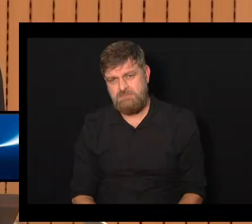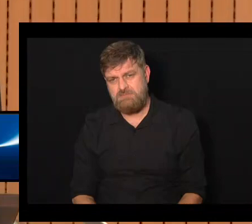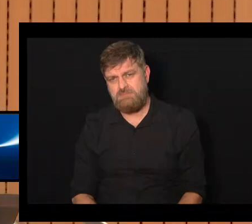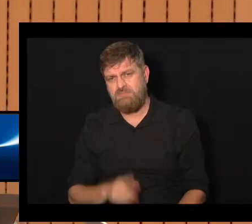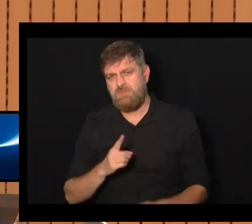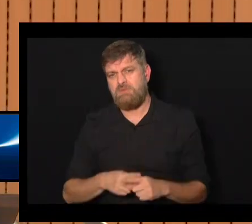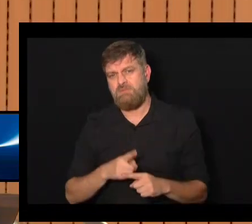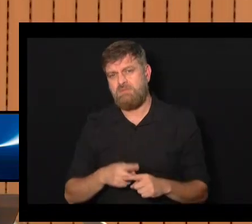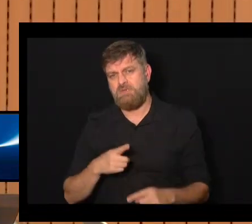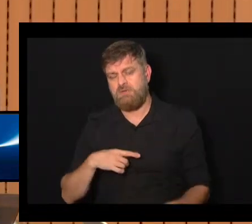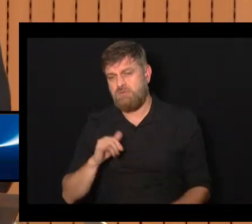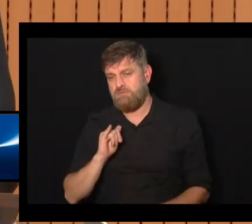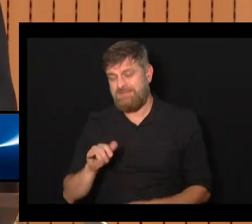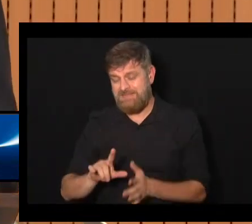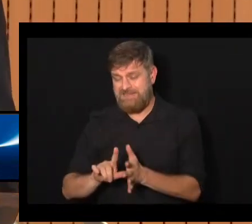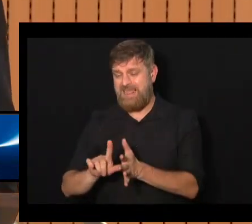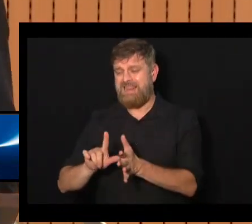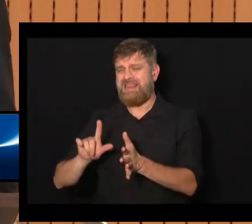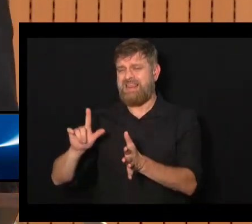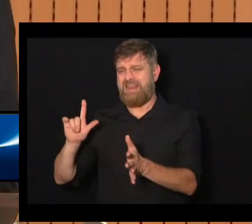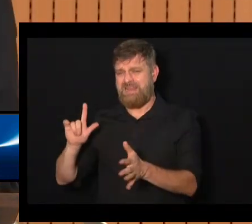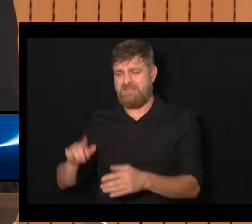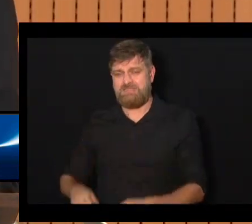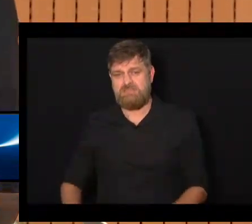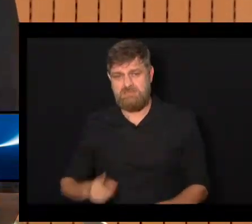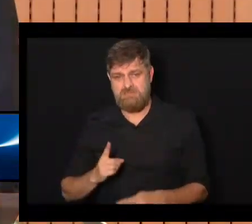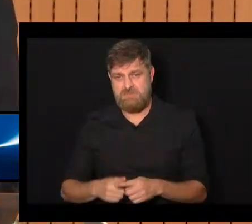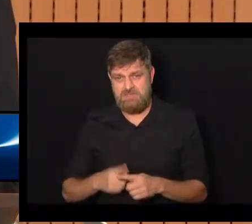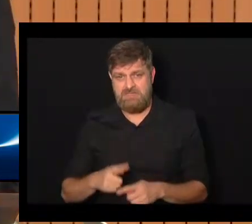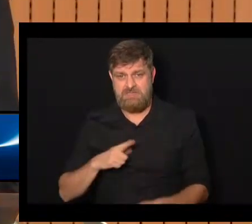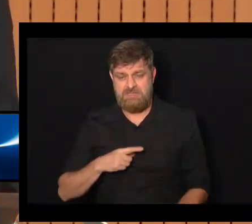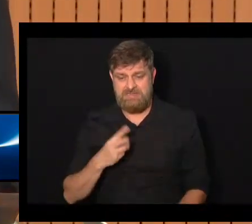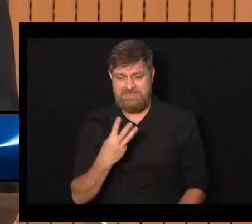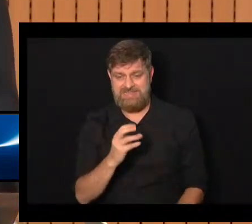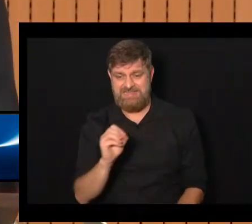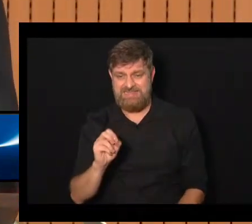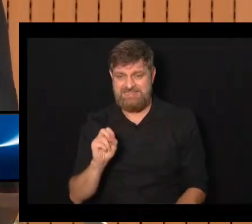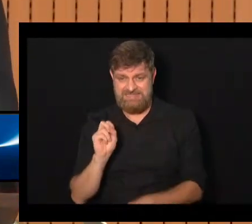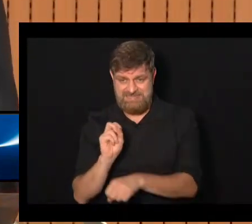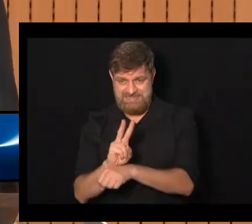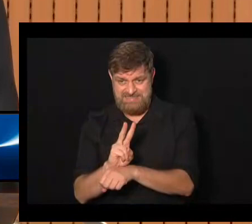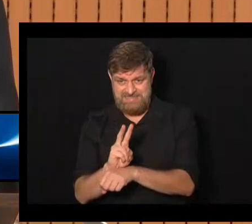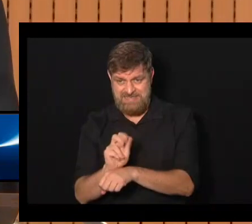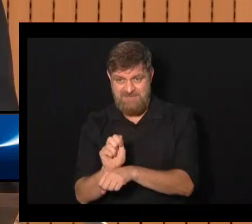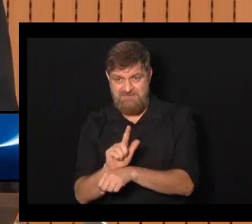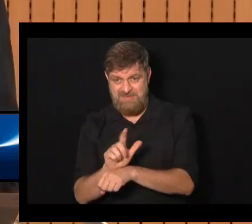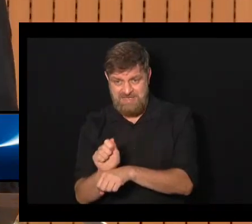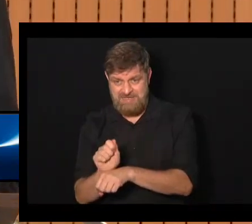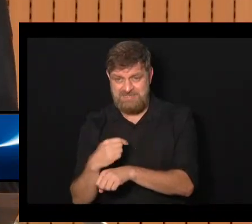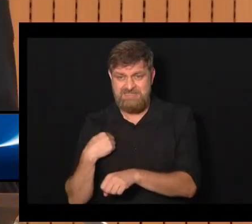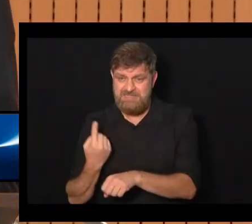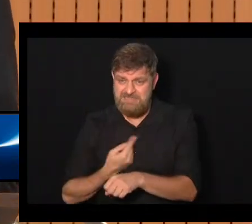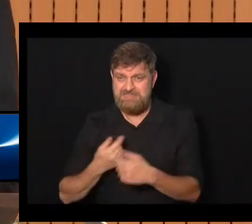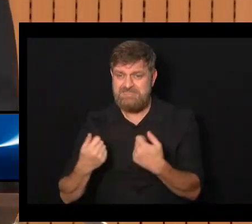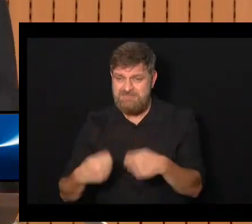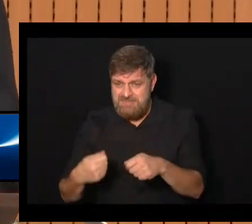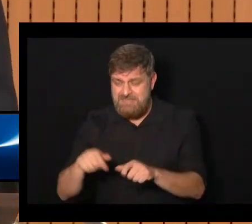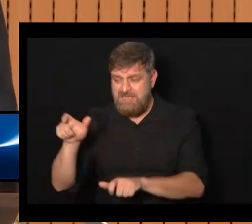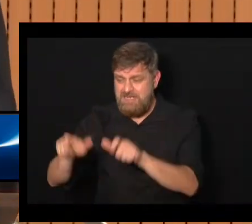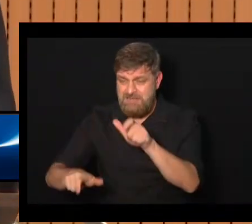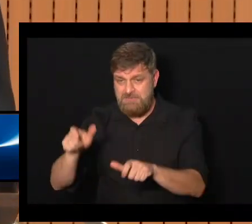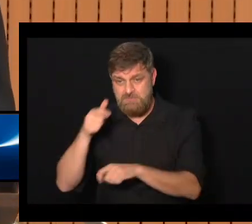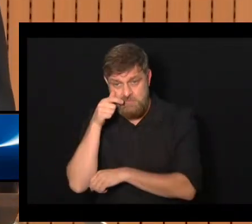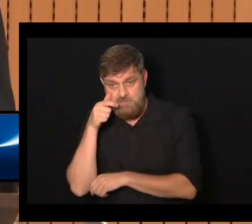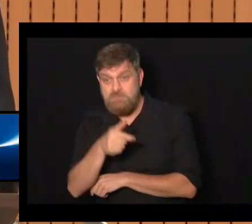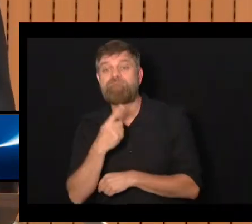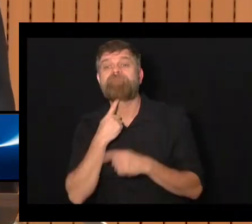que eu estou falando com essa antecedência? Porque são 300 vagas e nós precisamos, então, que as pessoas